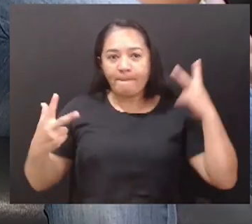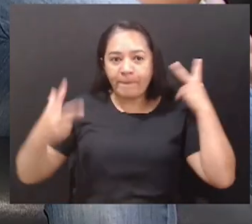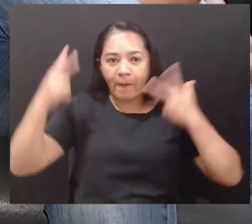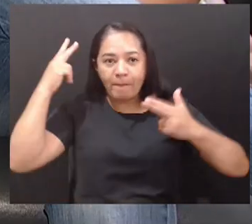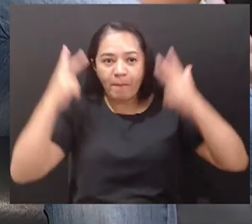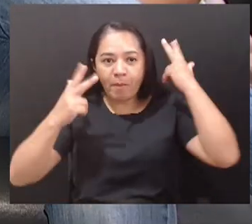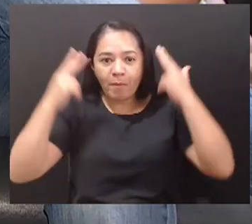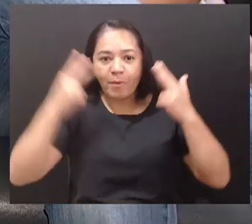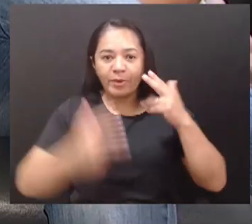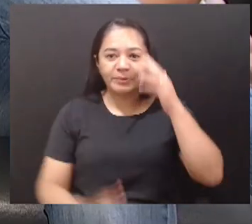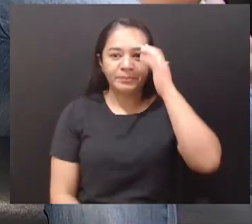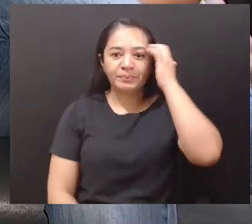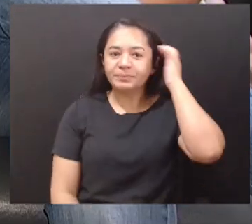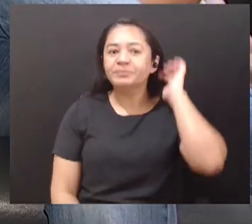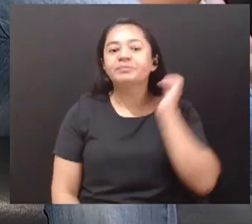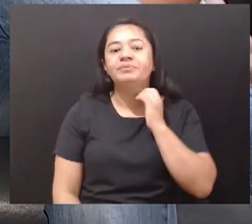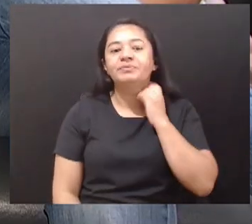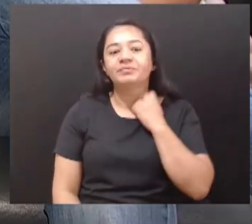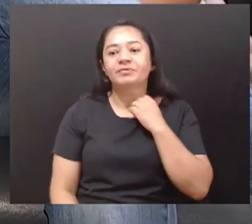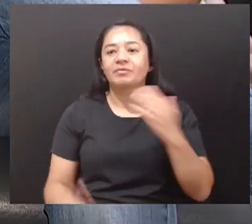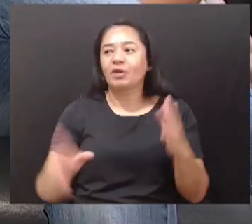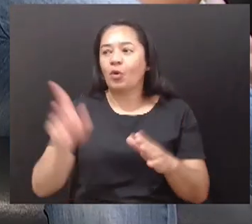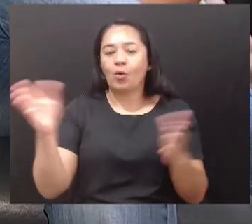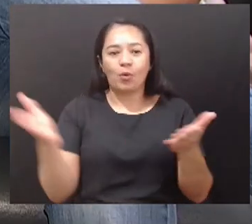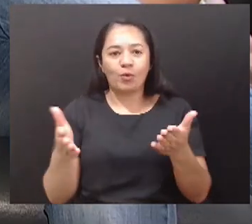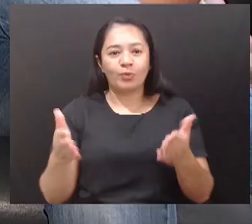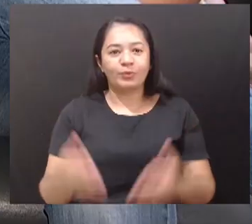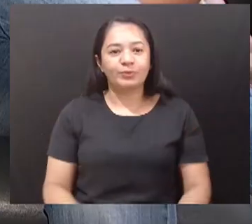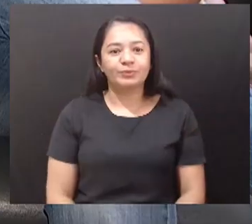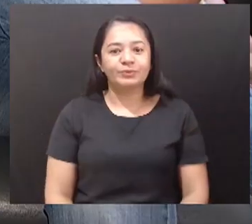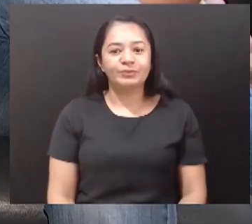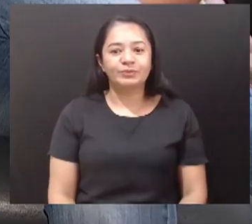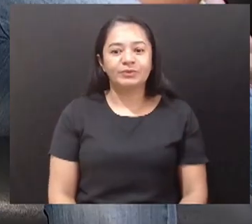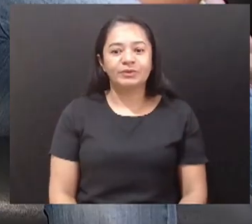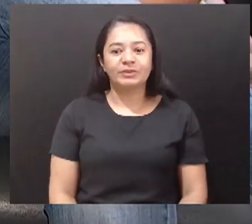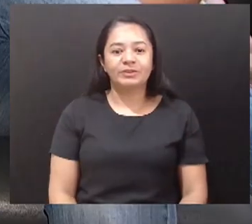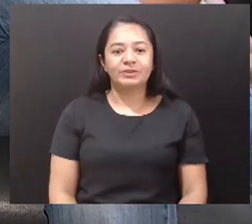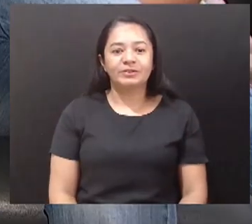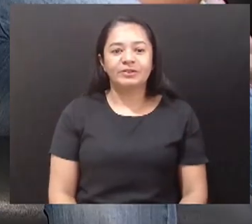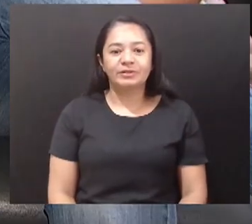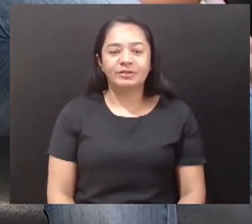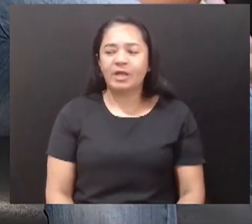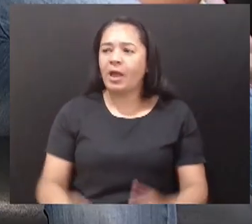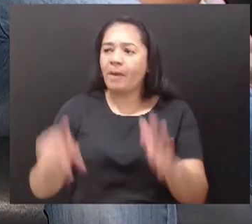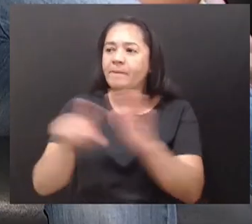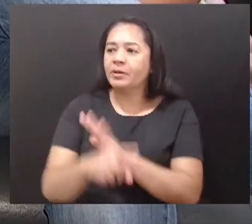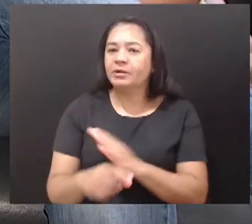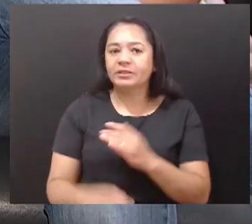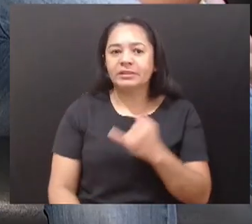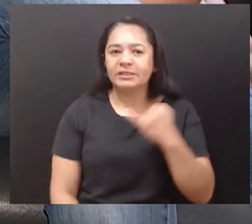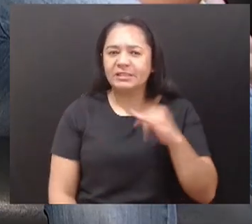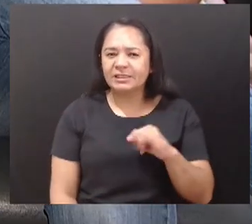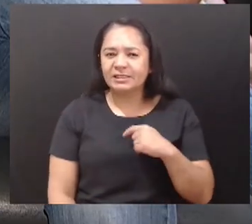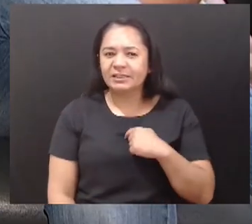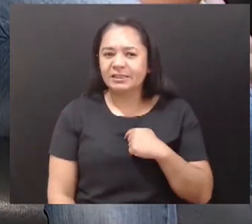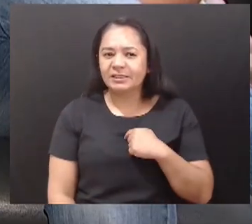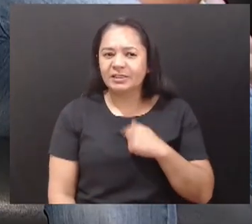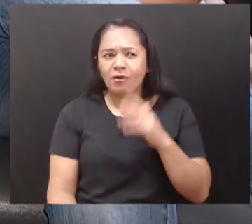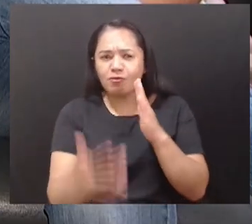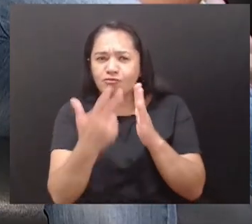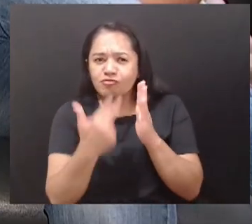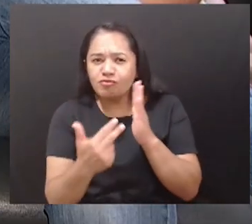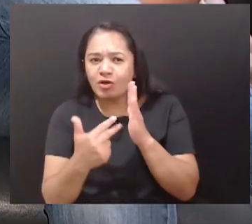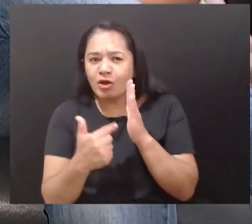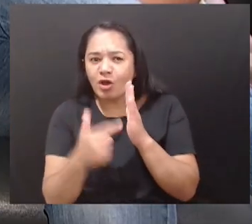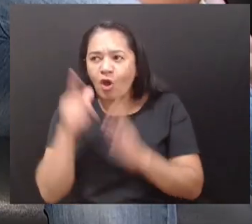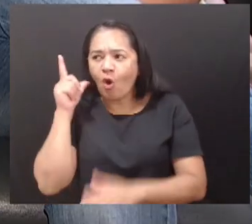Outlet, onde é o Campinas Shopping hoje. Tá. Aí eu perguntei para todo mundo, será que se eu fizer esse desenho aqui, eu fosse conseguir ser